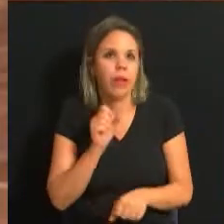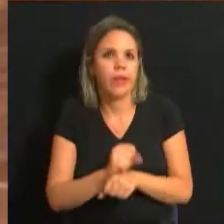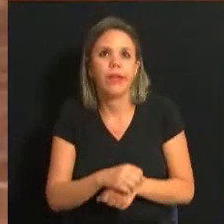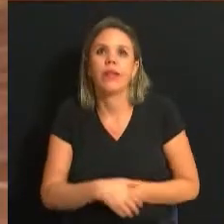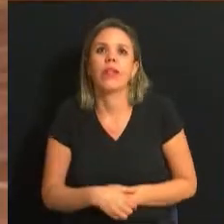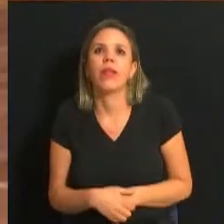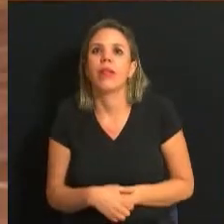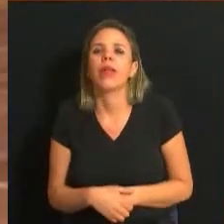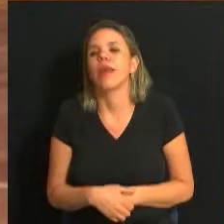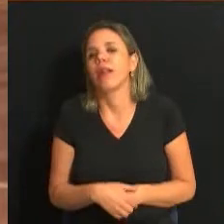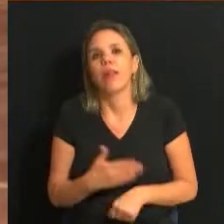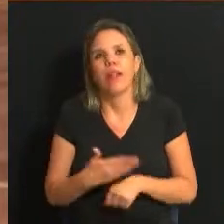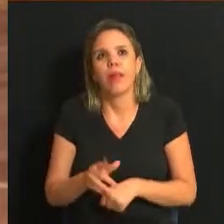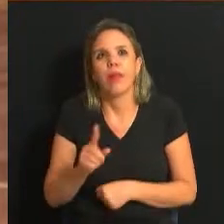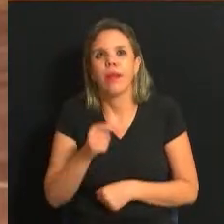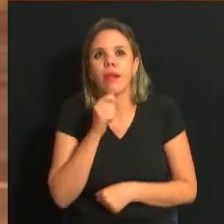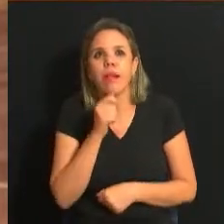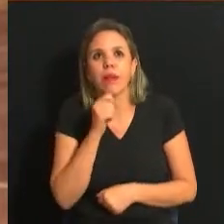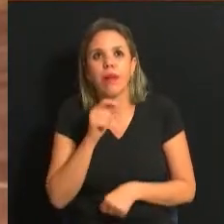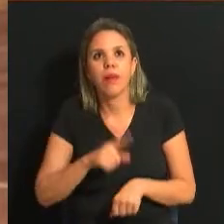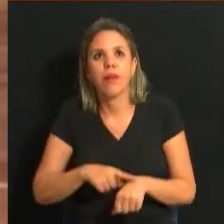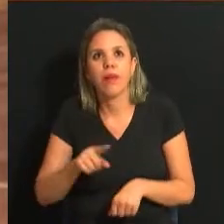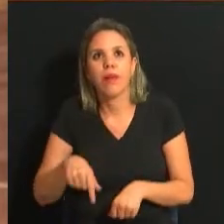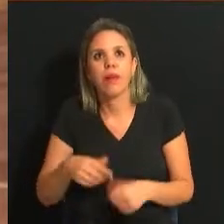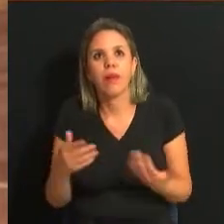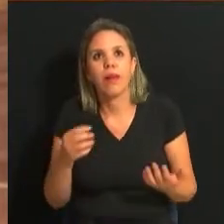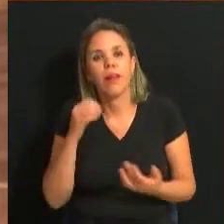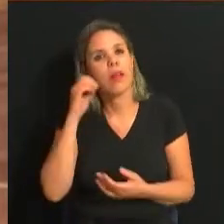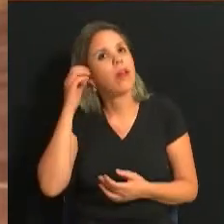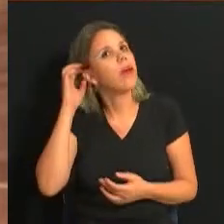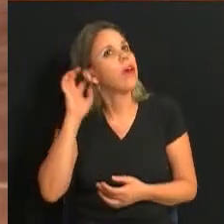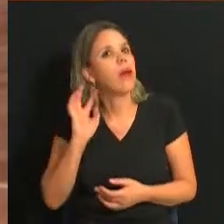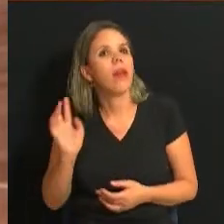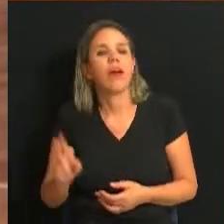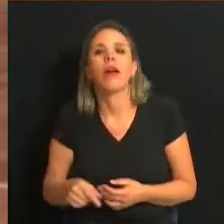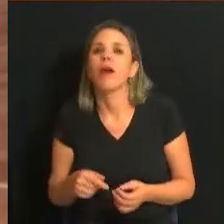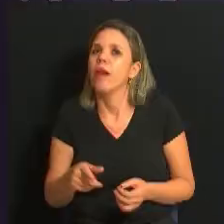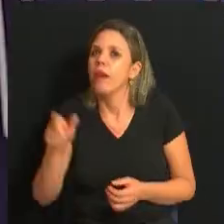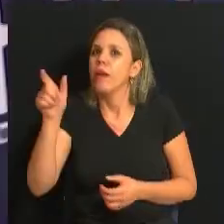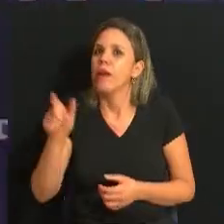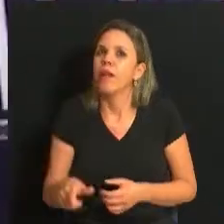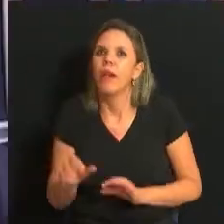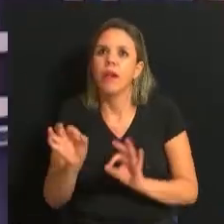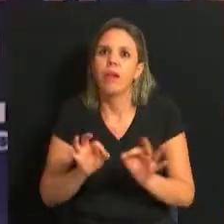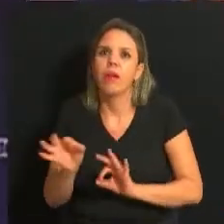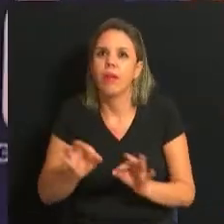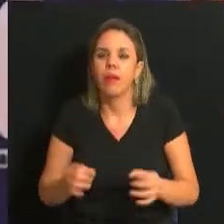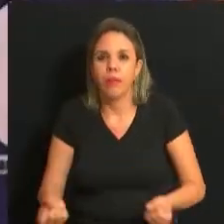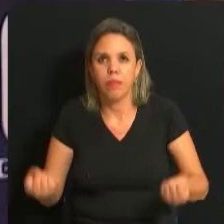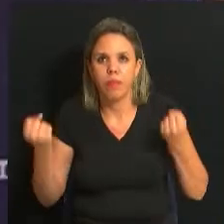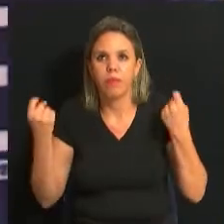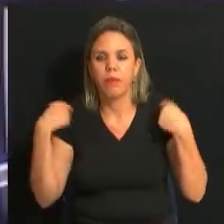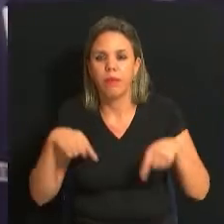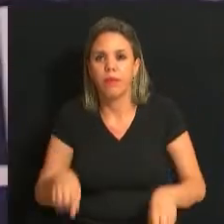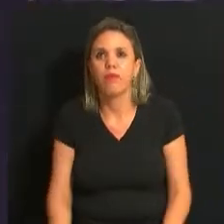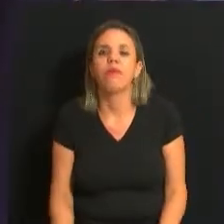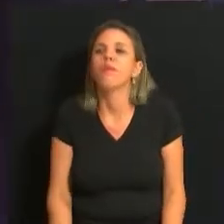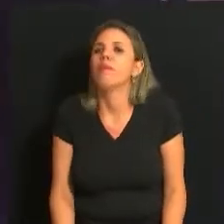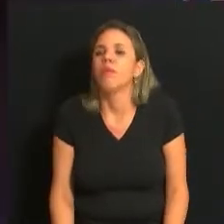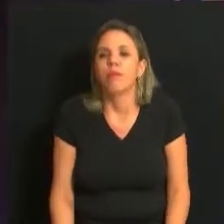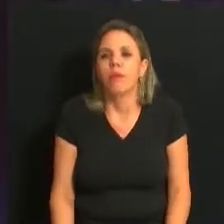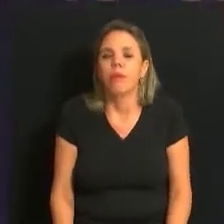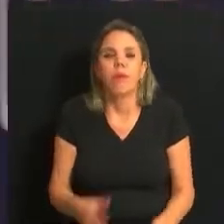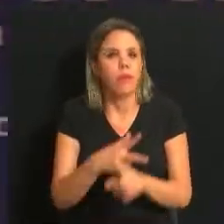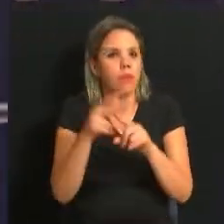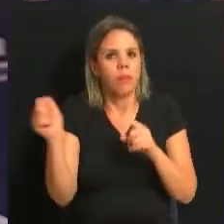nem nos treinamentos. O momento agora, amigo, é com esse cara, o preparador físico. Fabinho, são muitos campeonatos